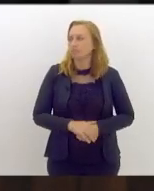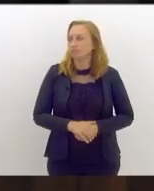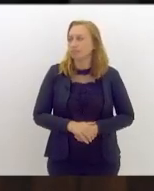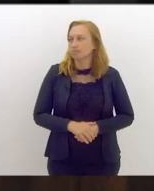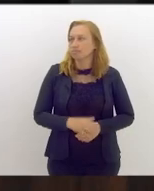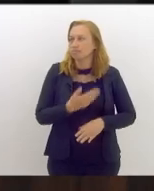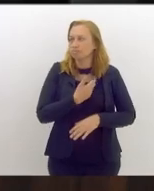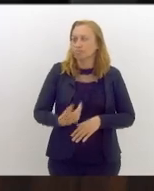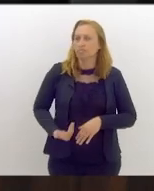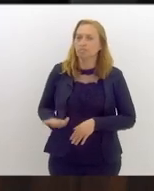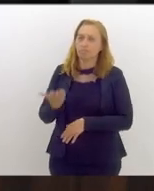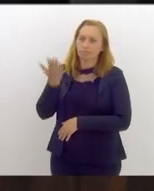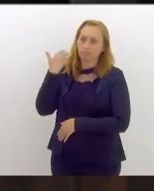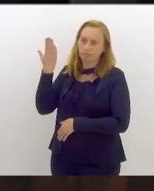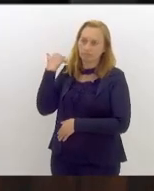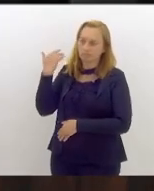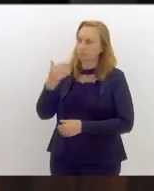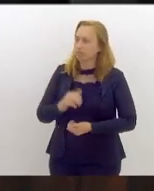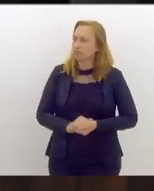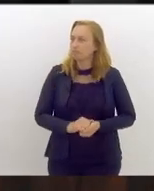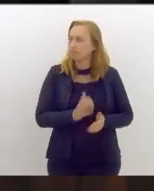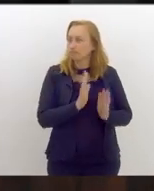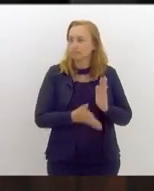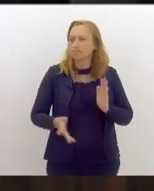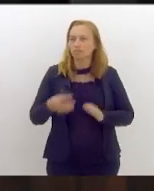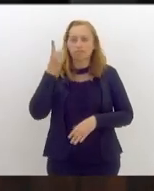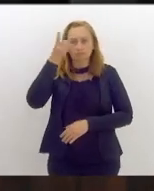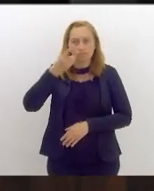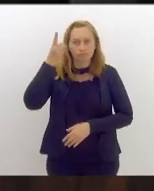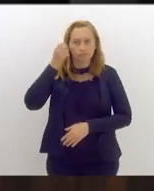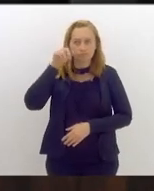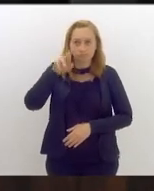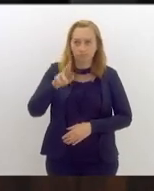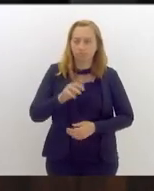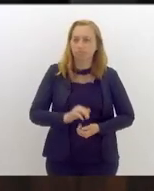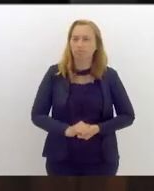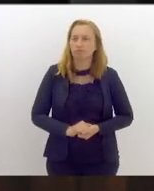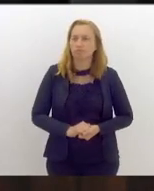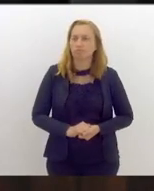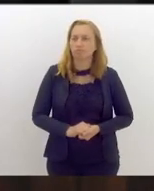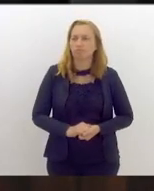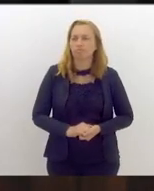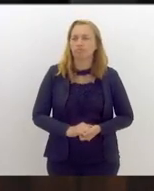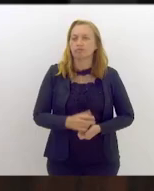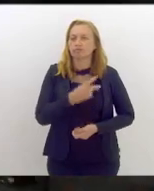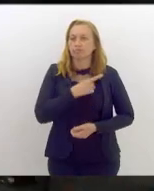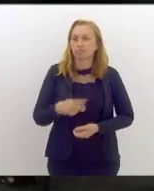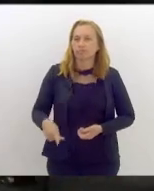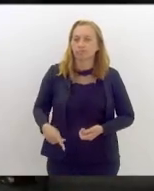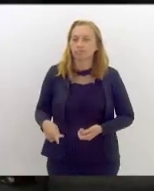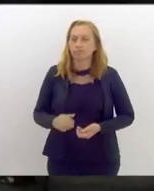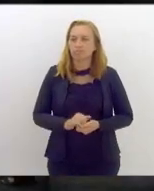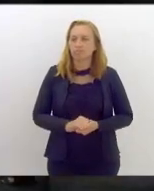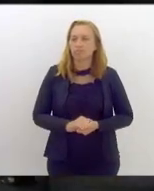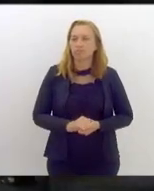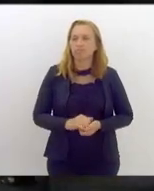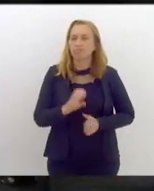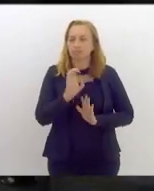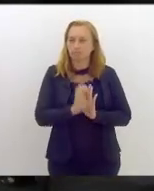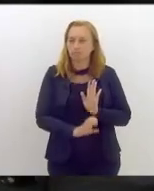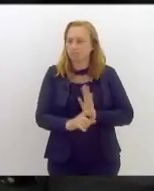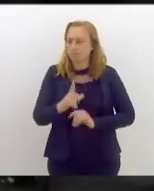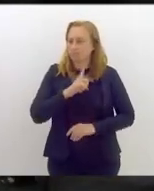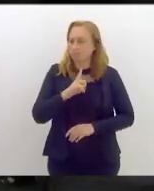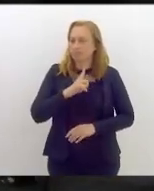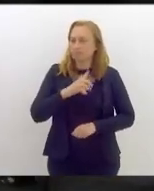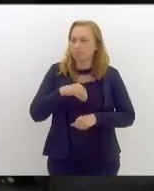anteriores questão de horas Deputado Rosemberg Presidente eu tenho emenda e